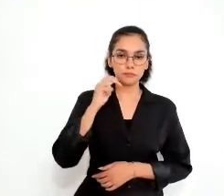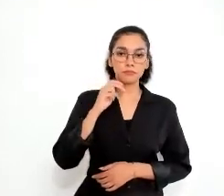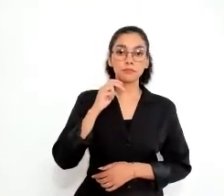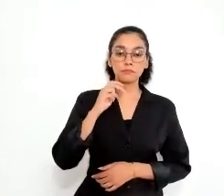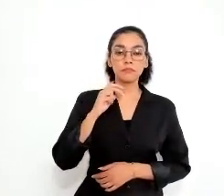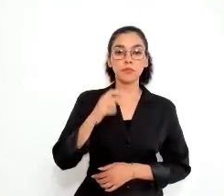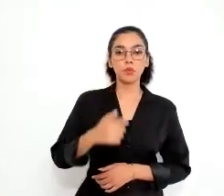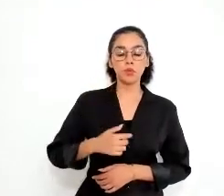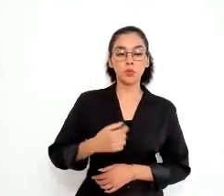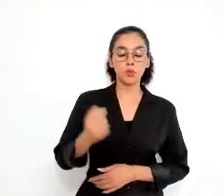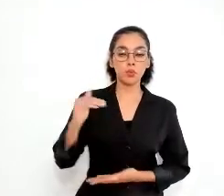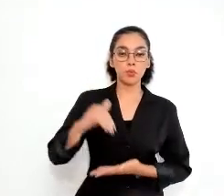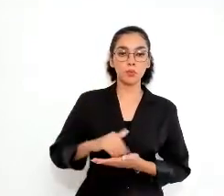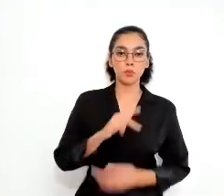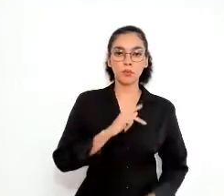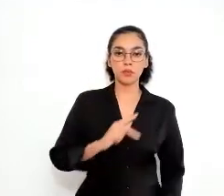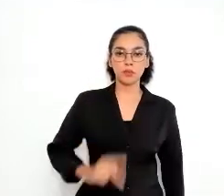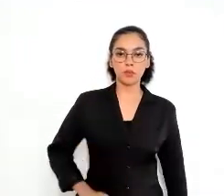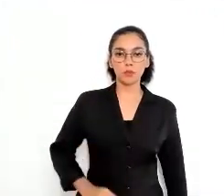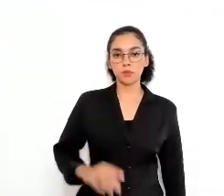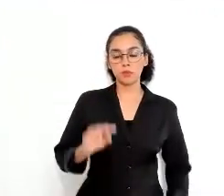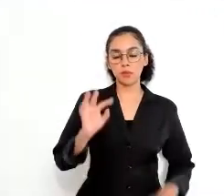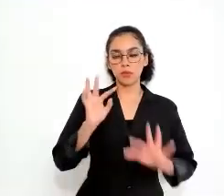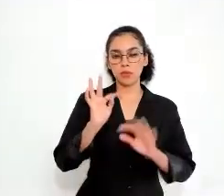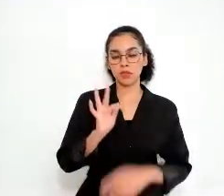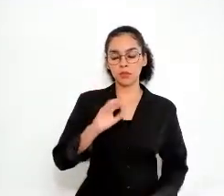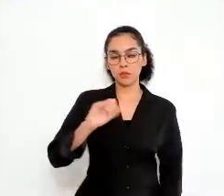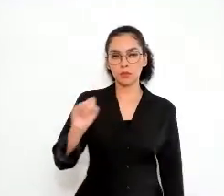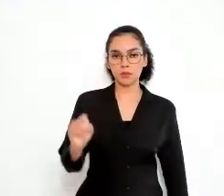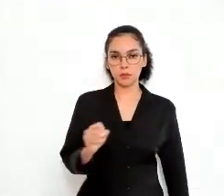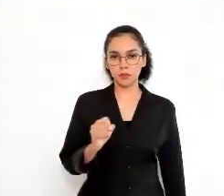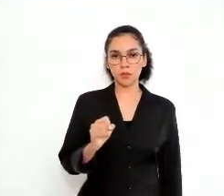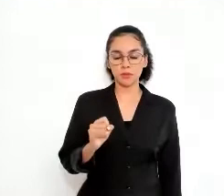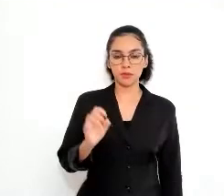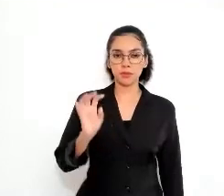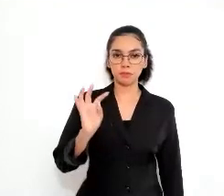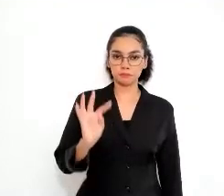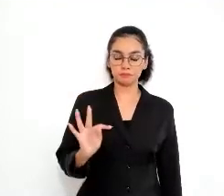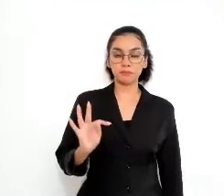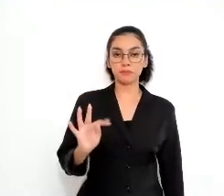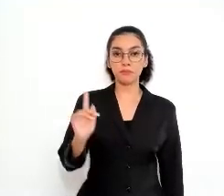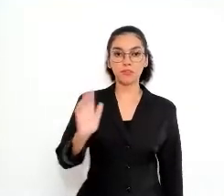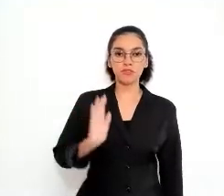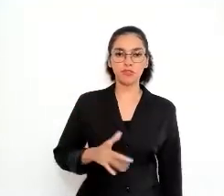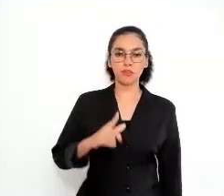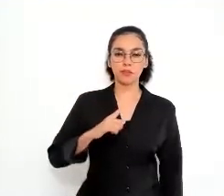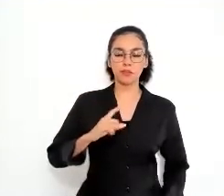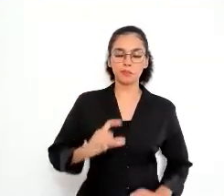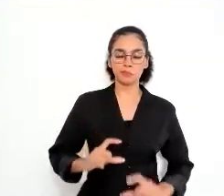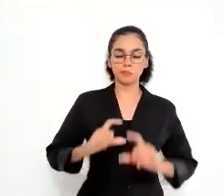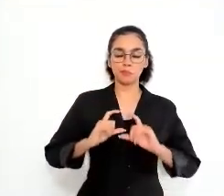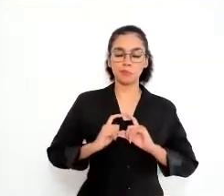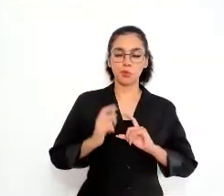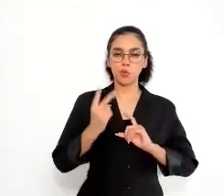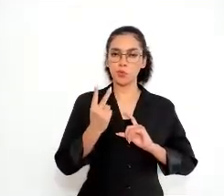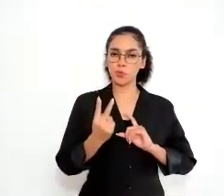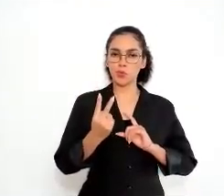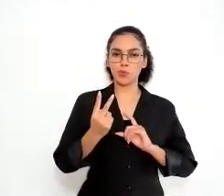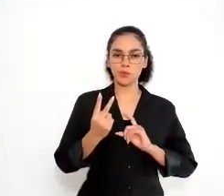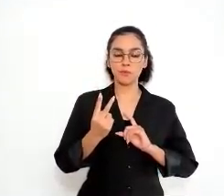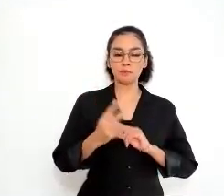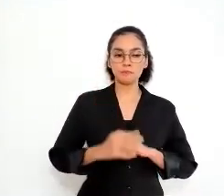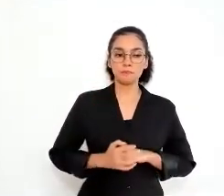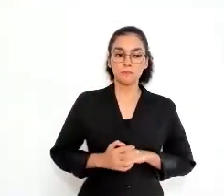Trabalho. Já tem sido agraciado com duas medalhas do Tribunal de Justiça. O ministro vai